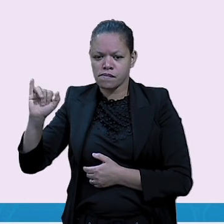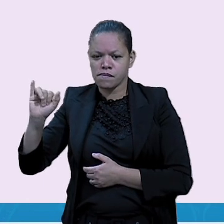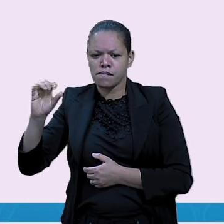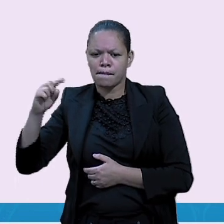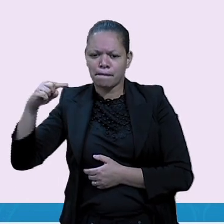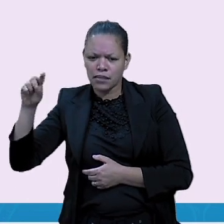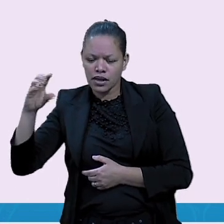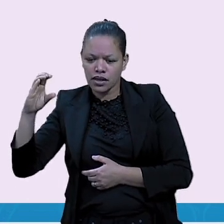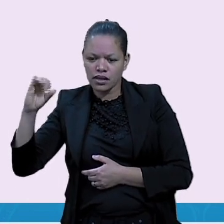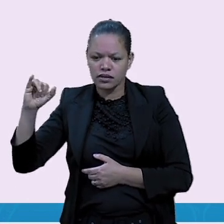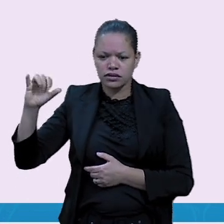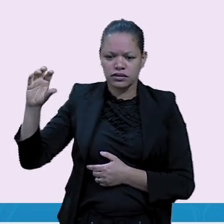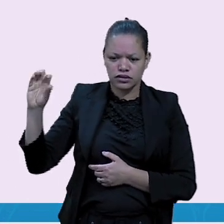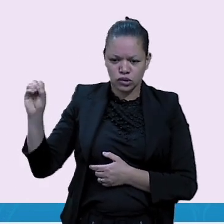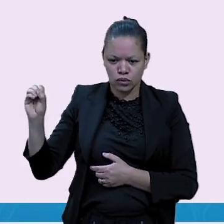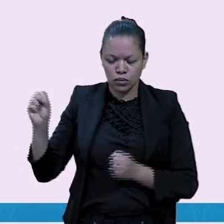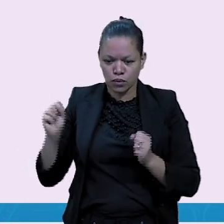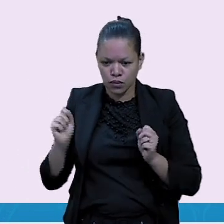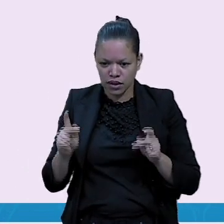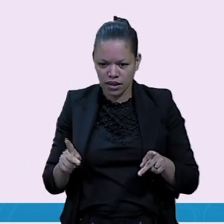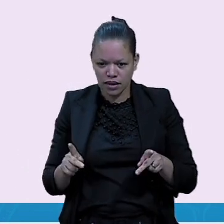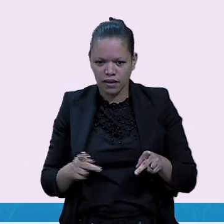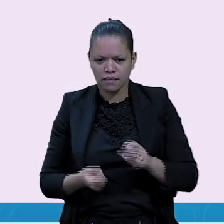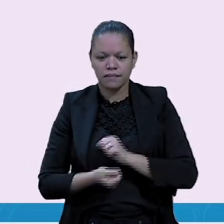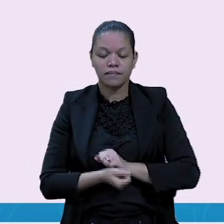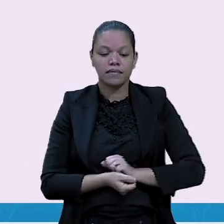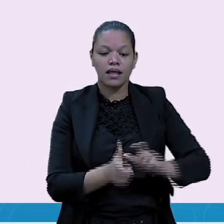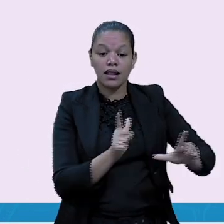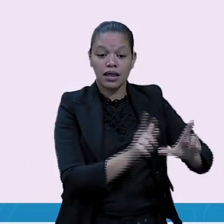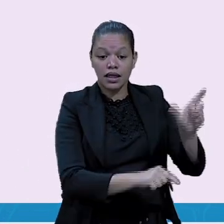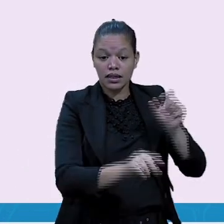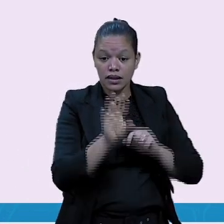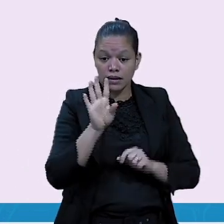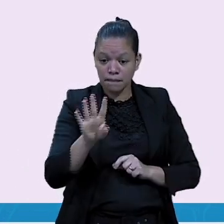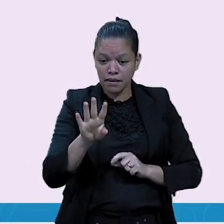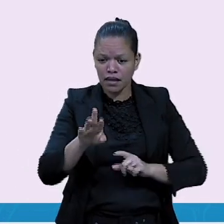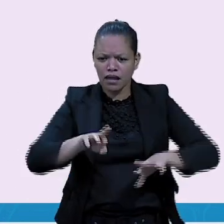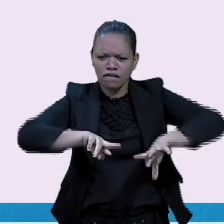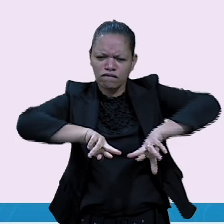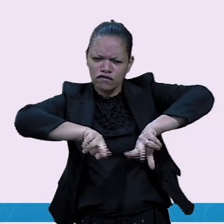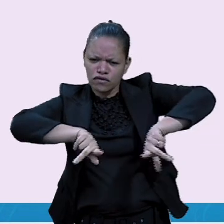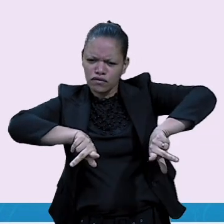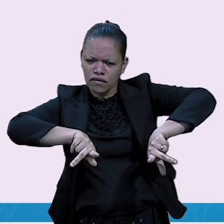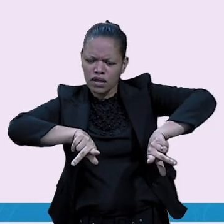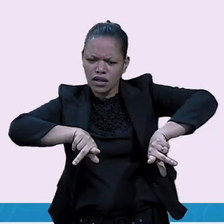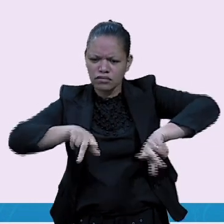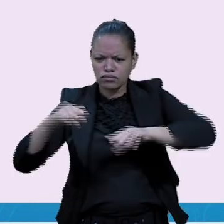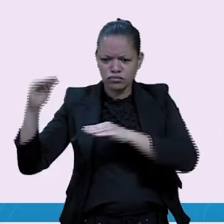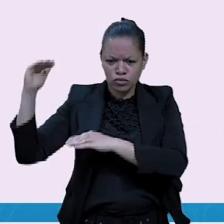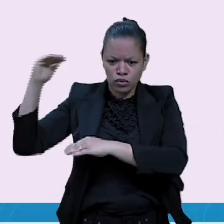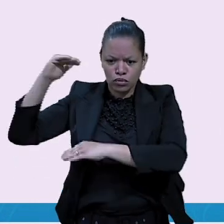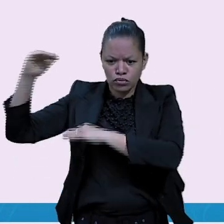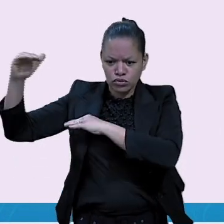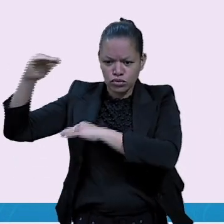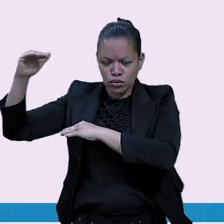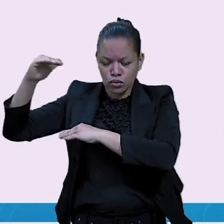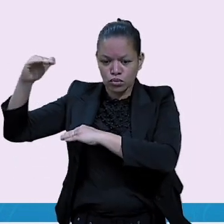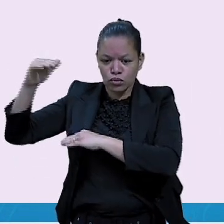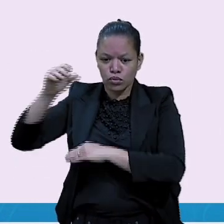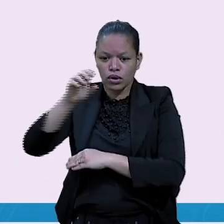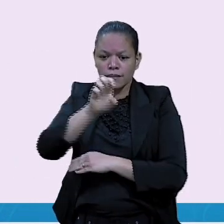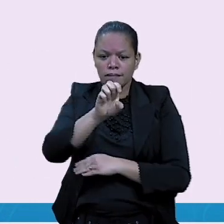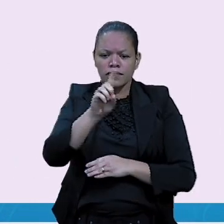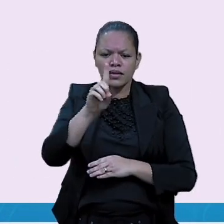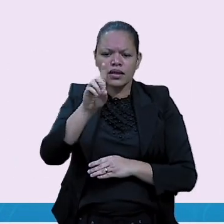Isso mesmo. Agora, a próxima pergunta. Qual a diferença de altura da Eduarda e da